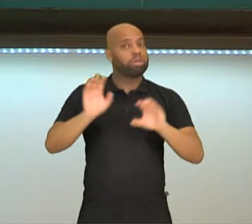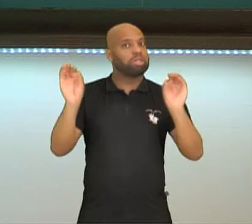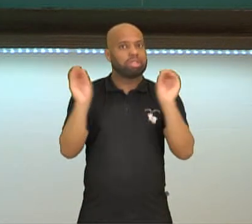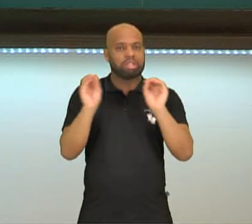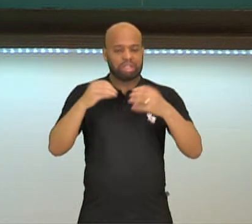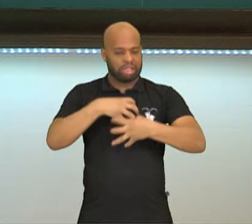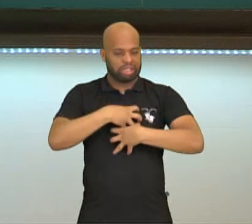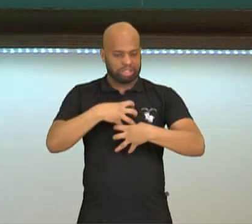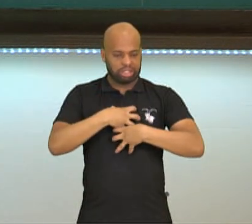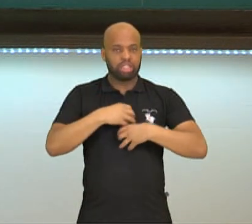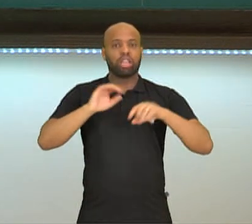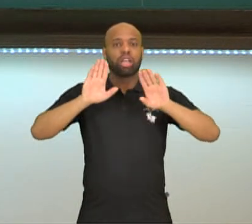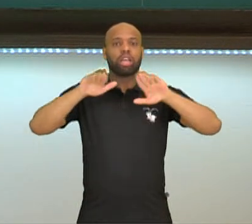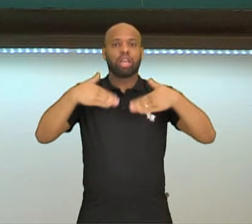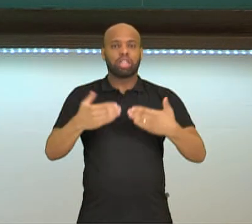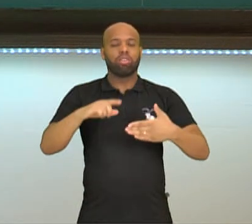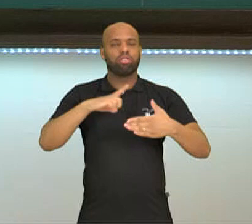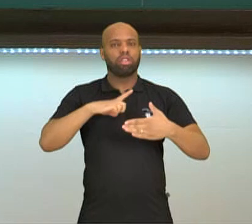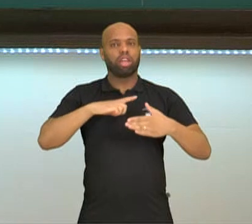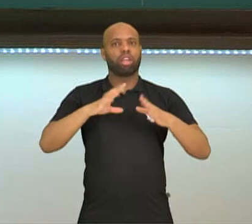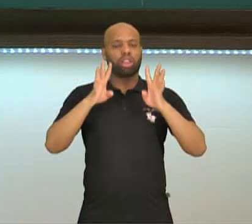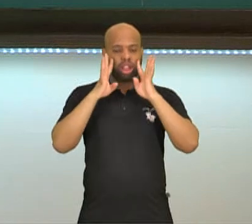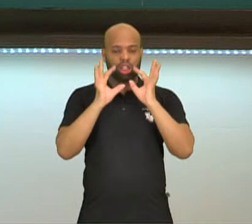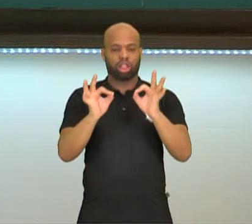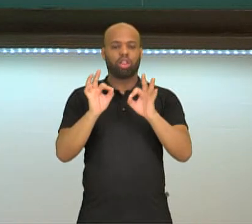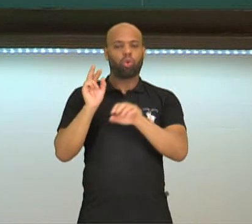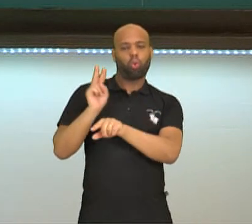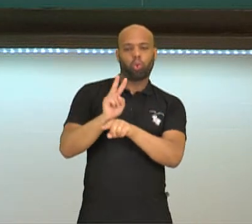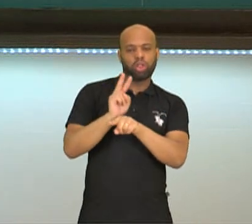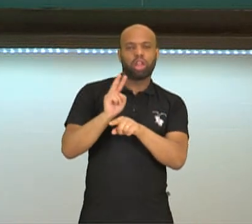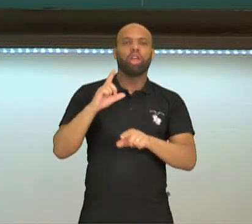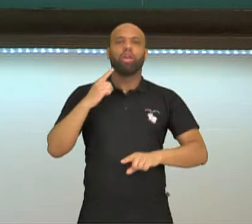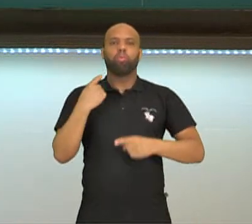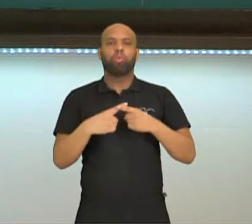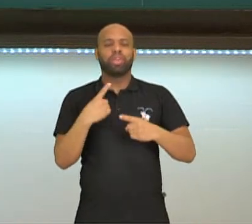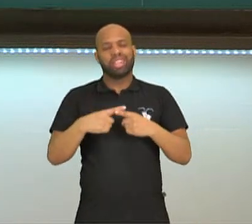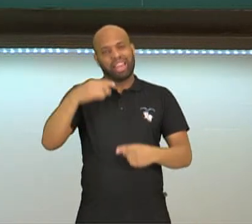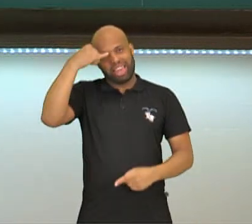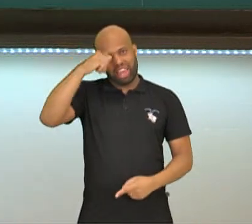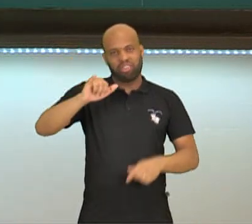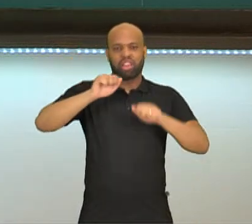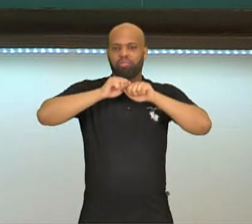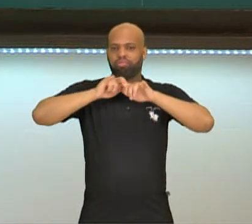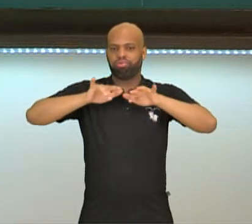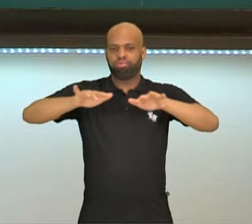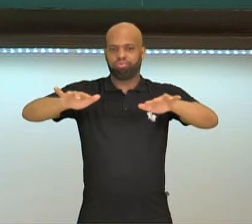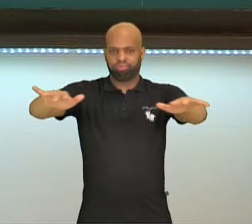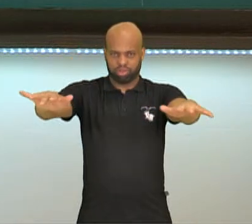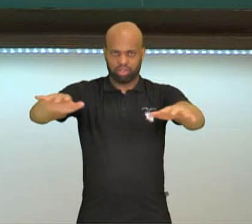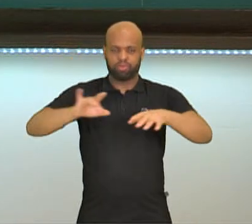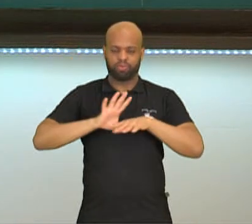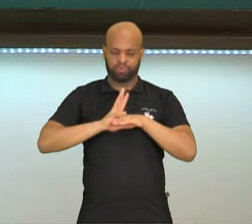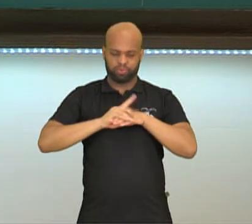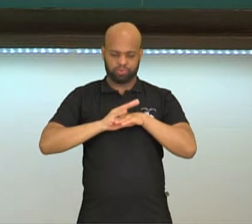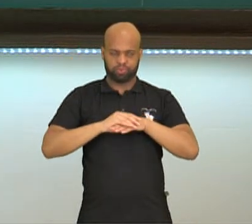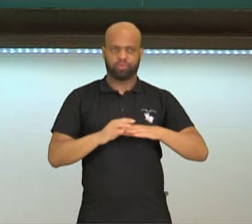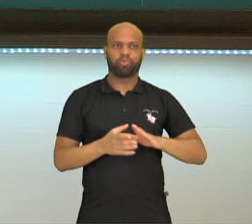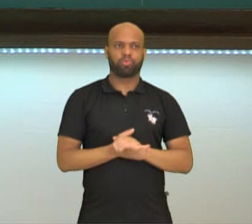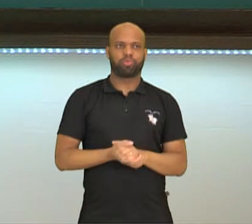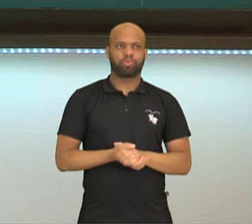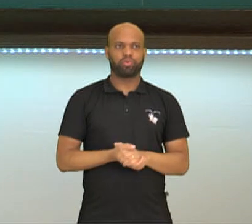Então é preciso muito cuidado, para impedir que aconteça a transmissão dessa doença.